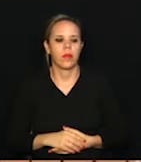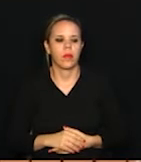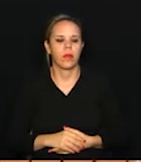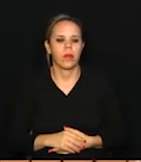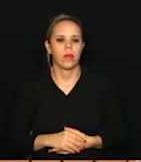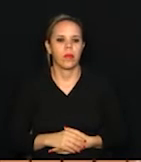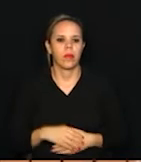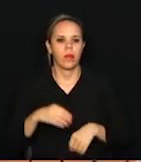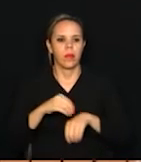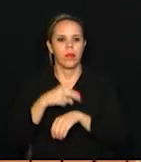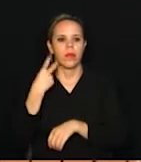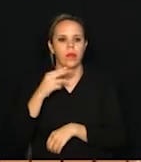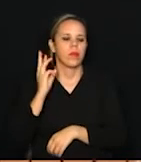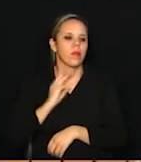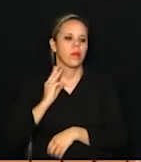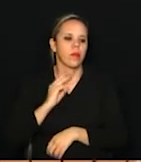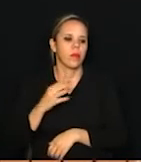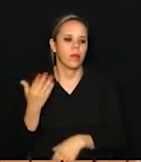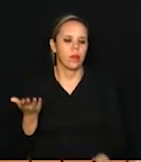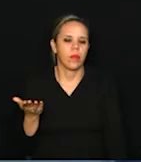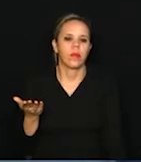Passo agora o vereador Cecílio Santos.